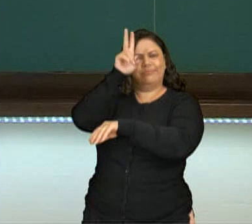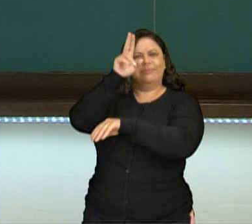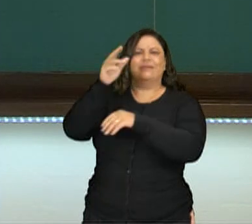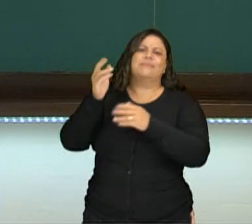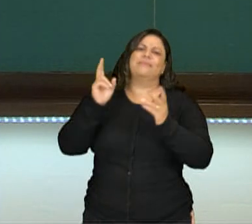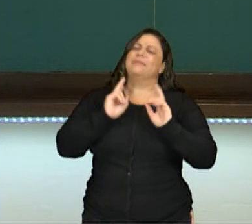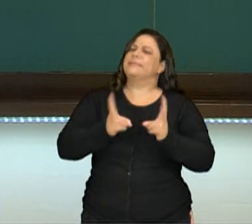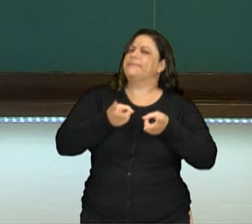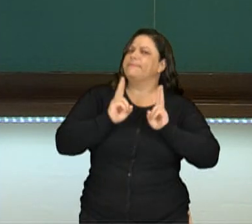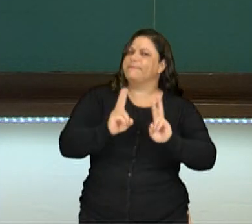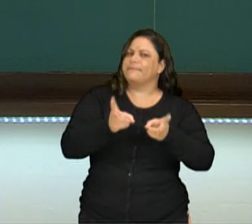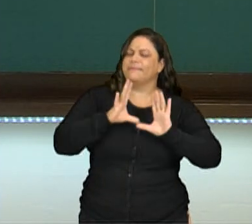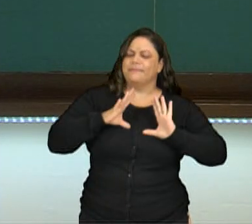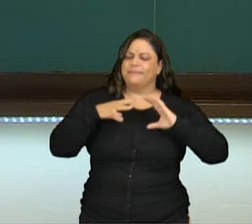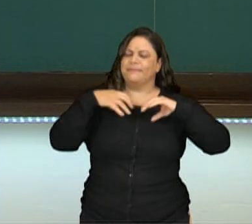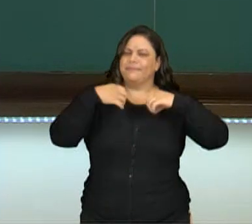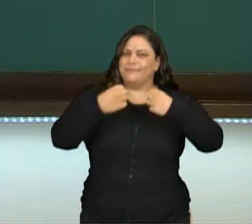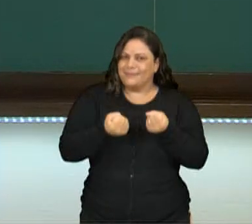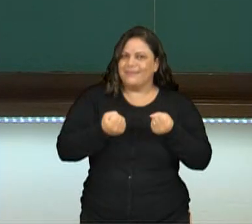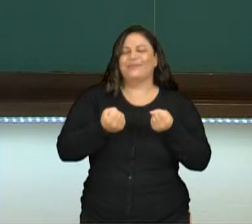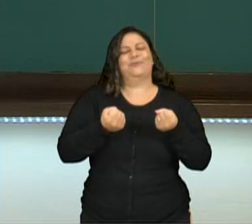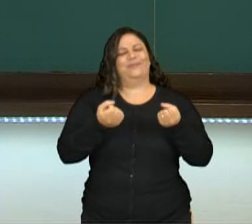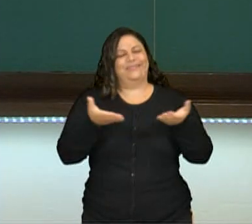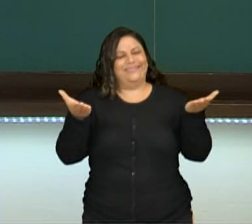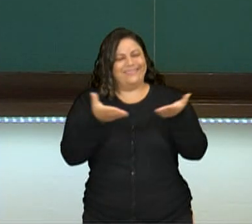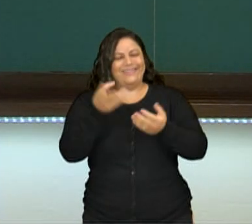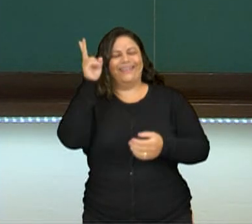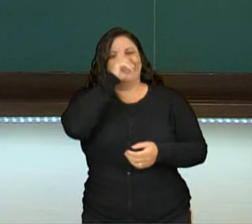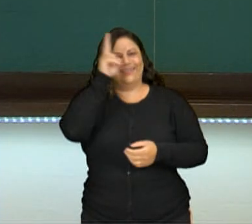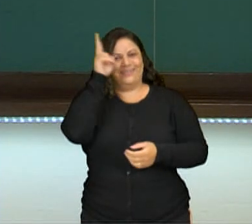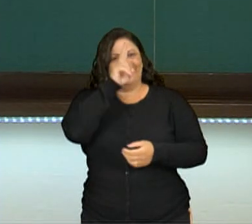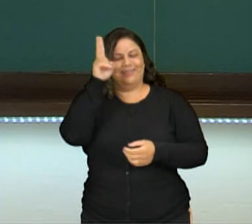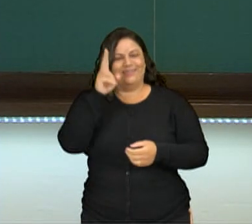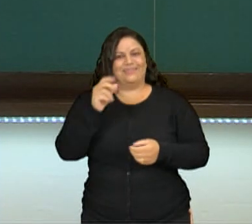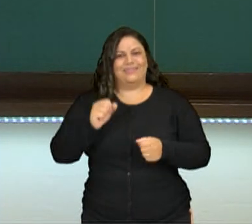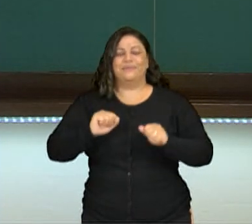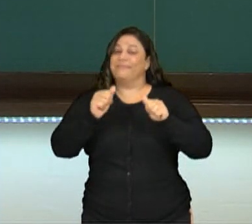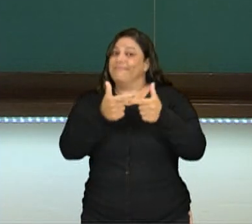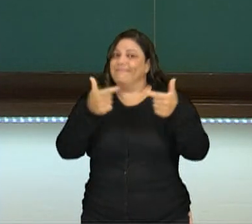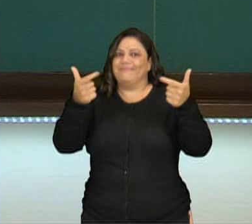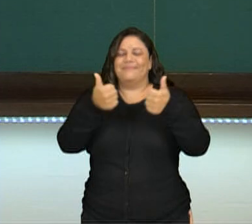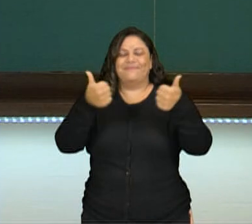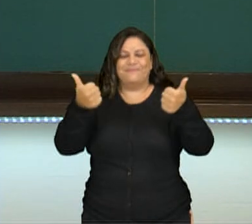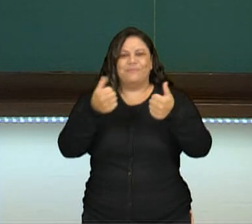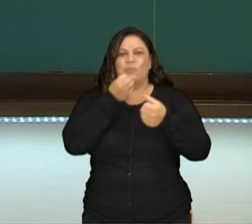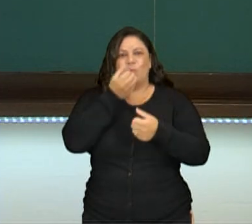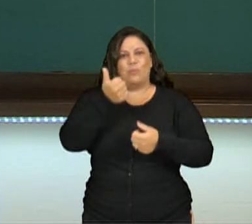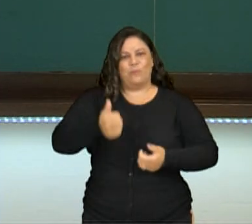assim dedicação, aplicação, a sua história será de sucesso.